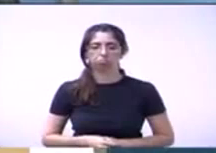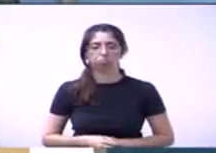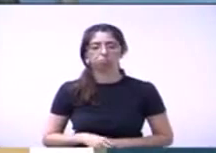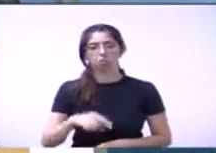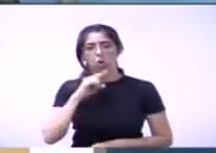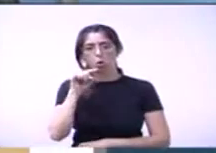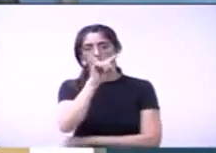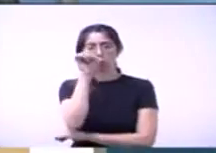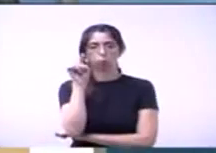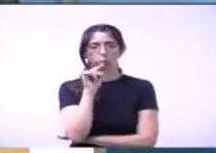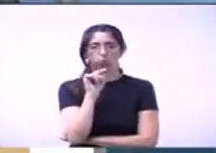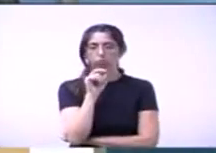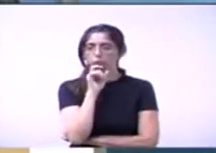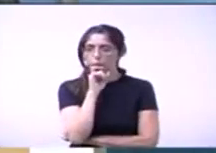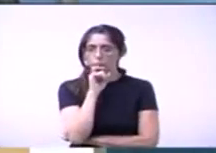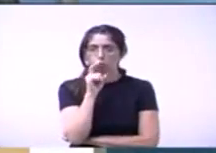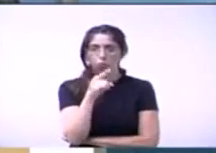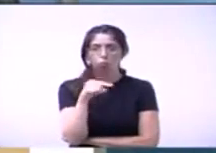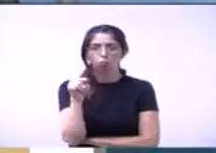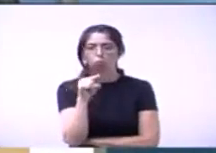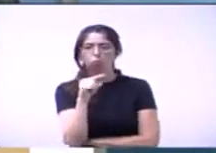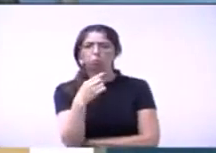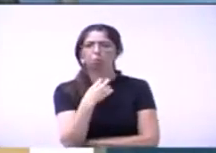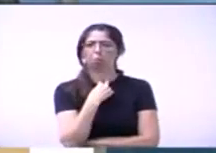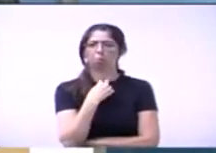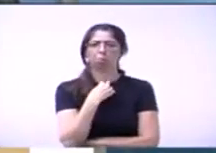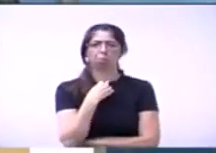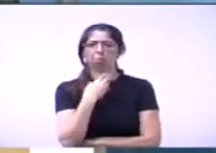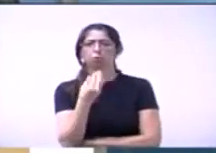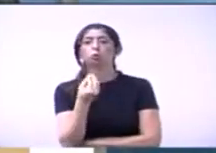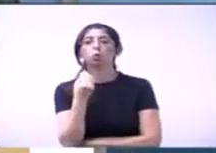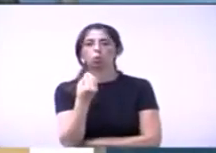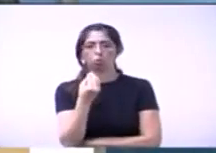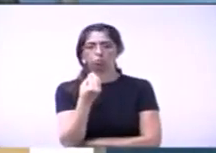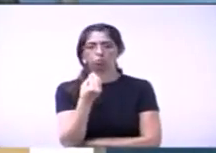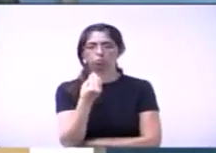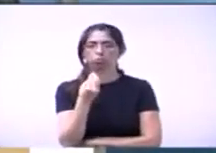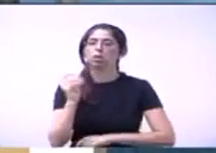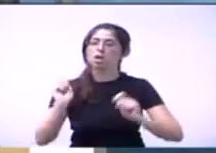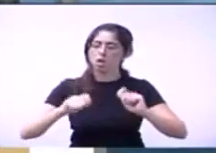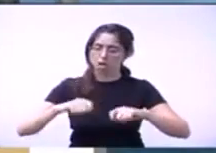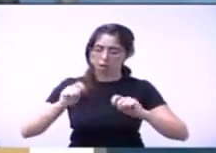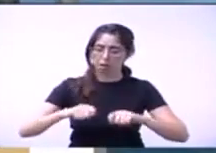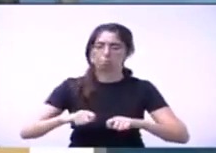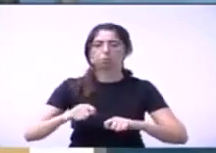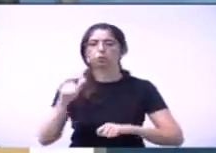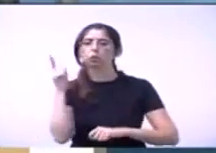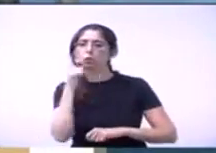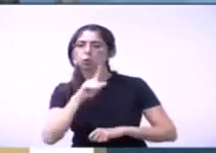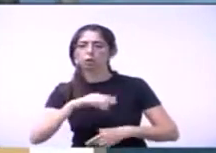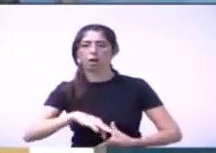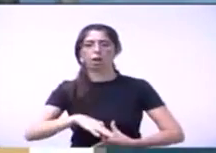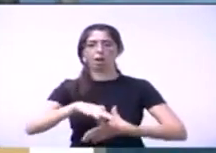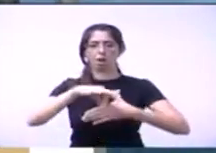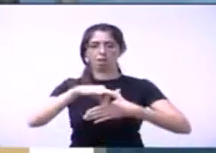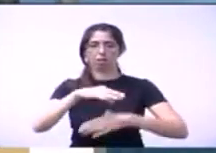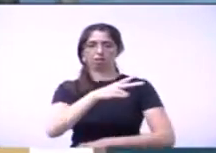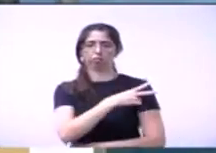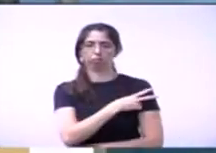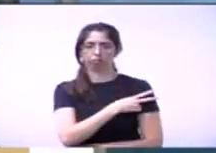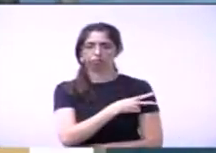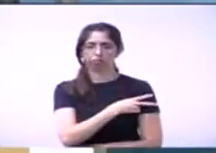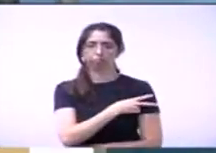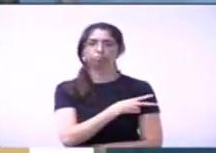os presentes aqui, não tenha quem não possa exercer cargo de chefia. Eu acho que essa capacidade tem e muitos que estão